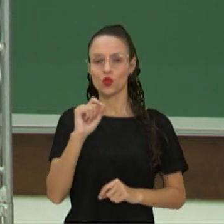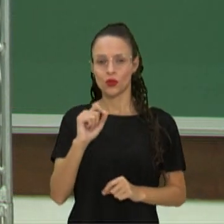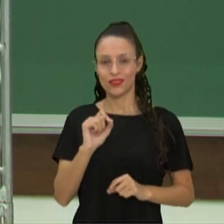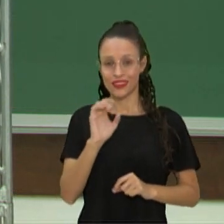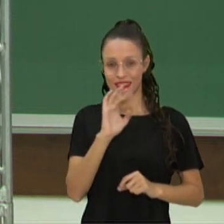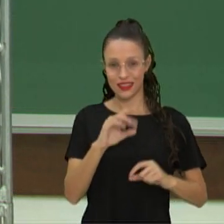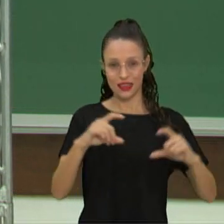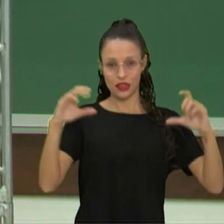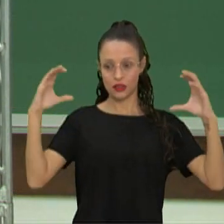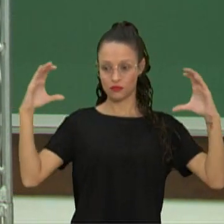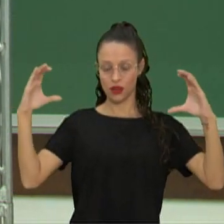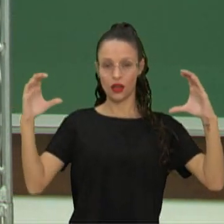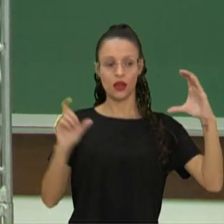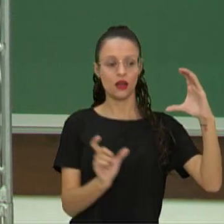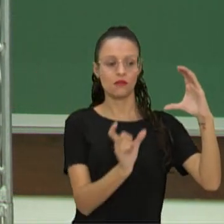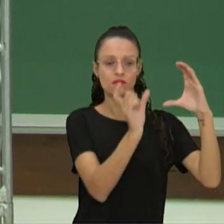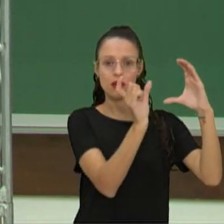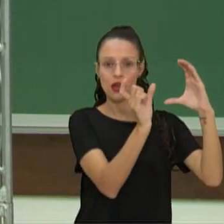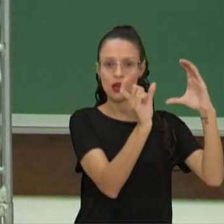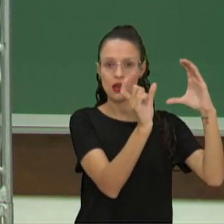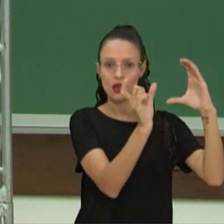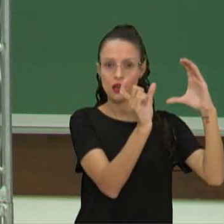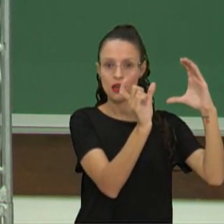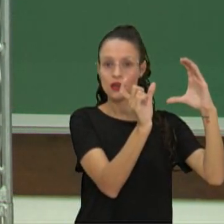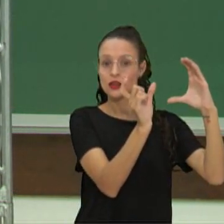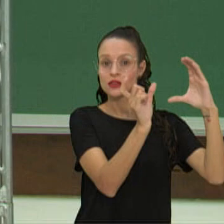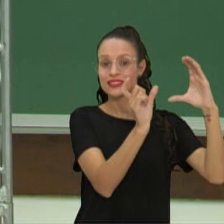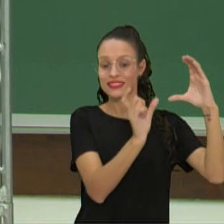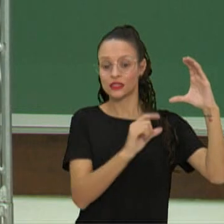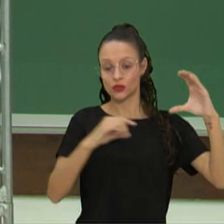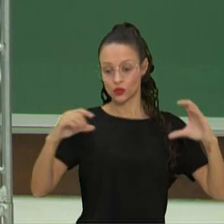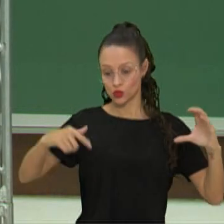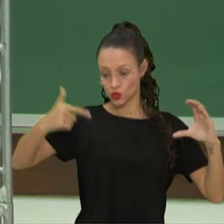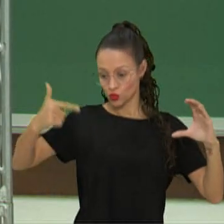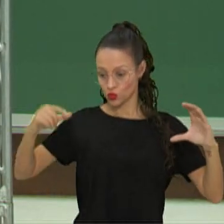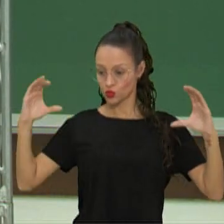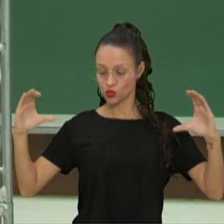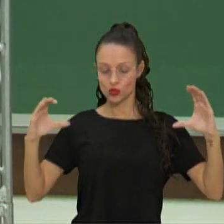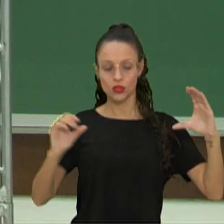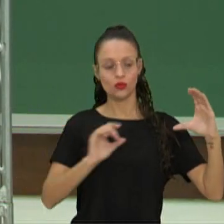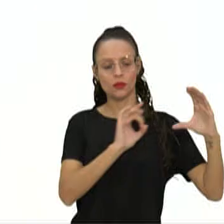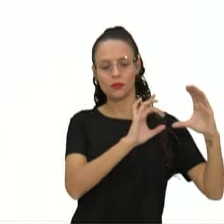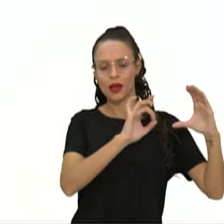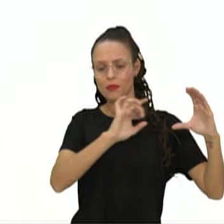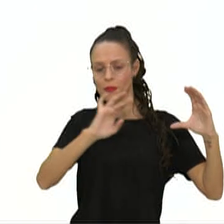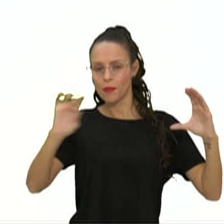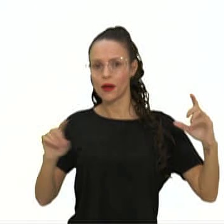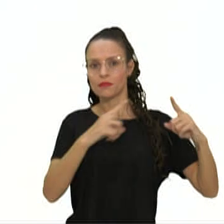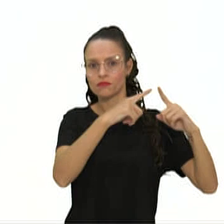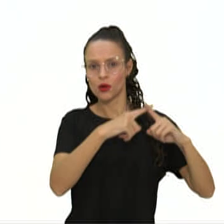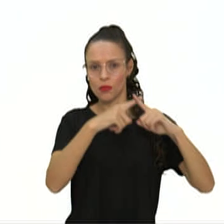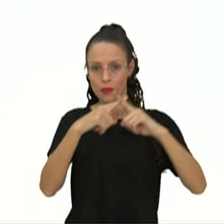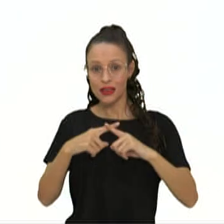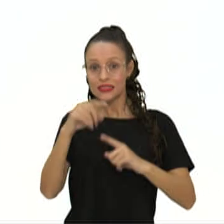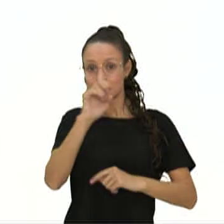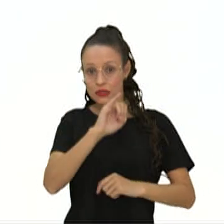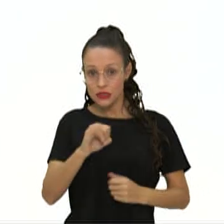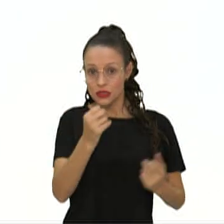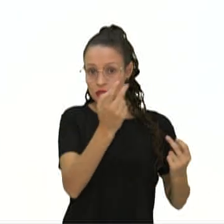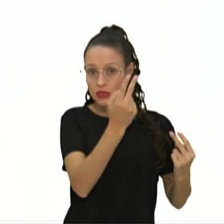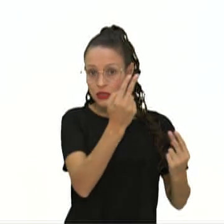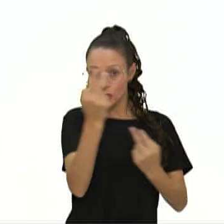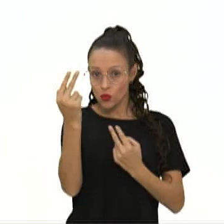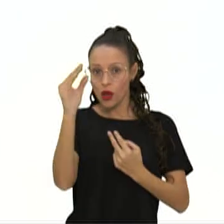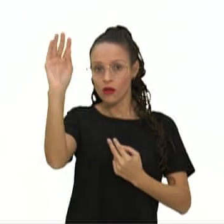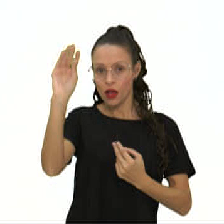termo do primeiro polinômio e multiplicar por todos os termos do outro polinômio. Se tem termos semelhantes, a gente